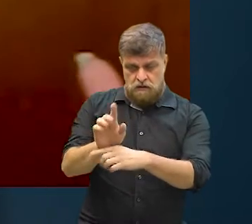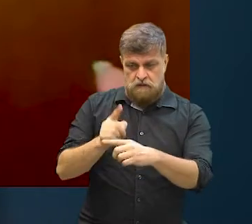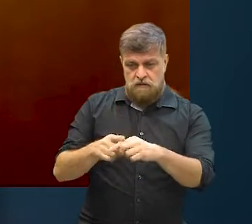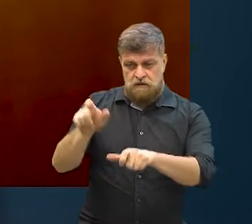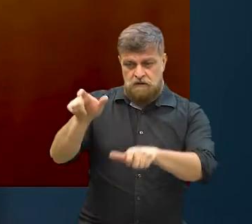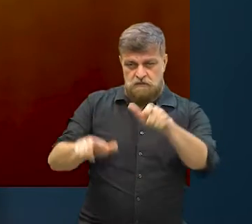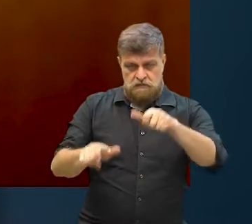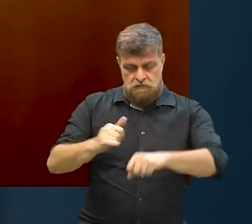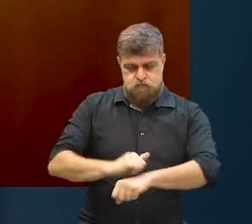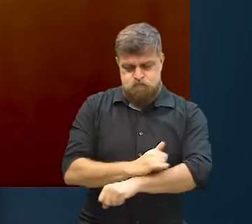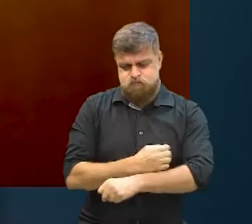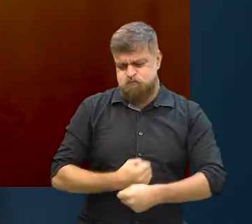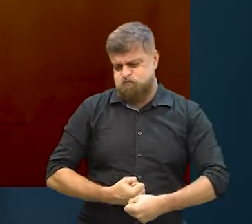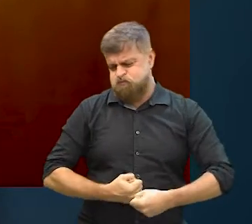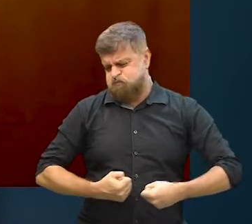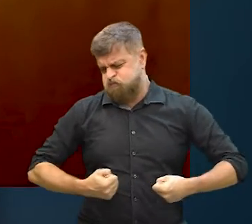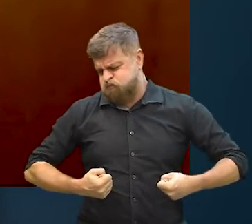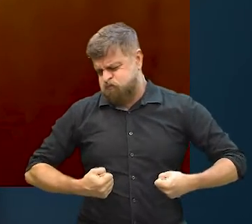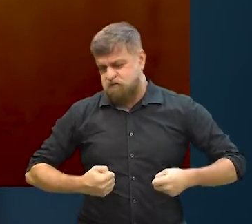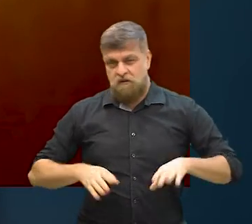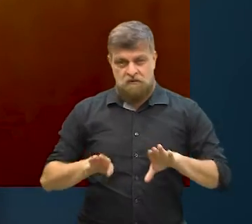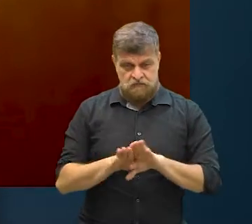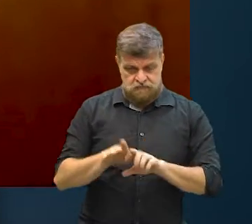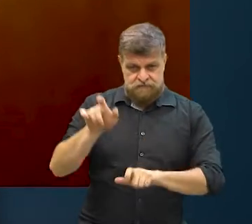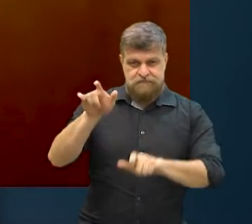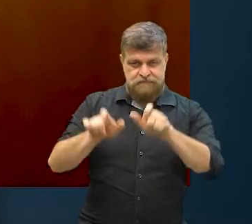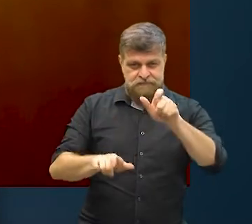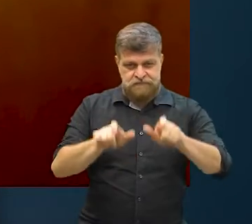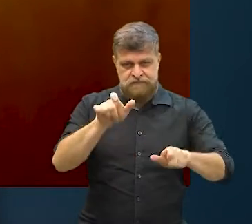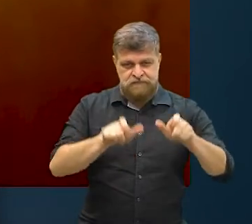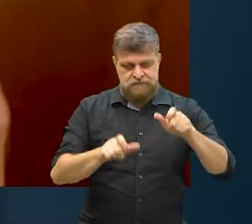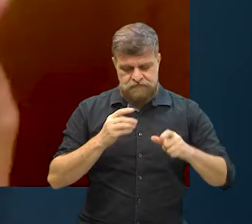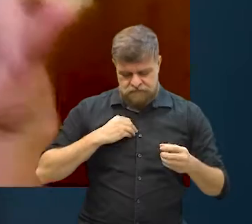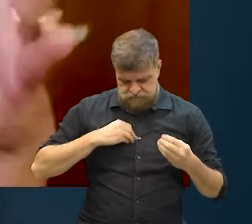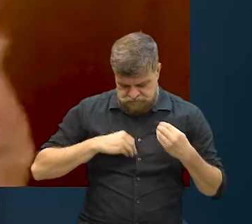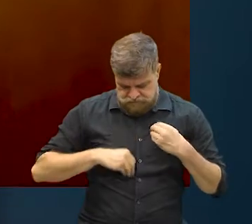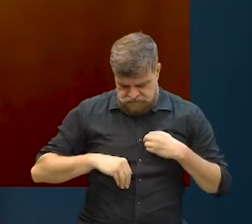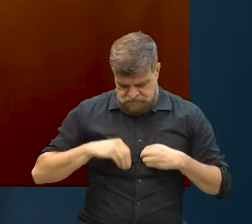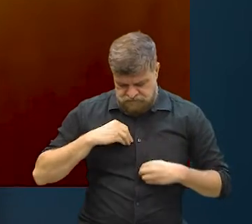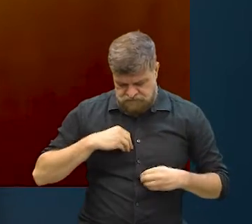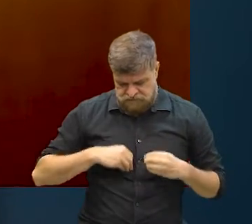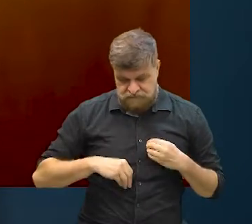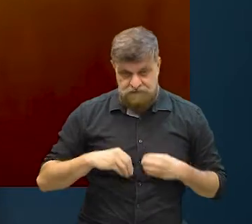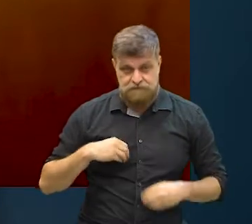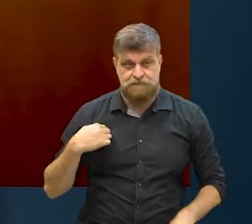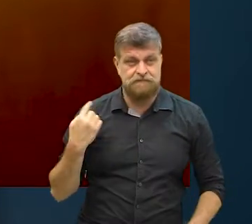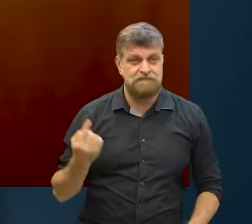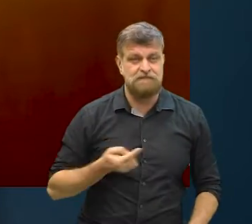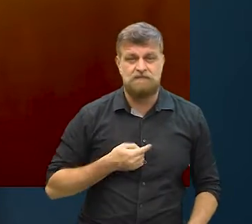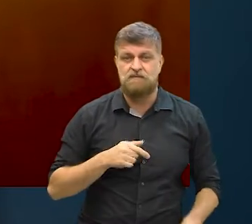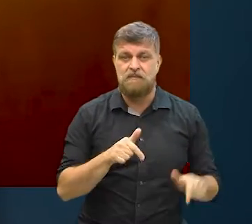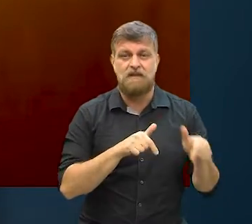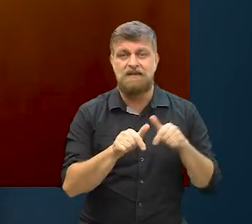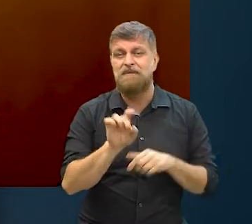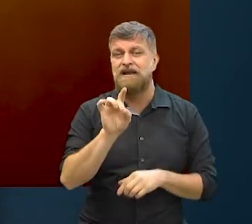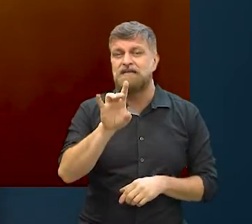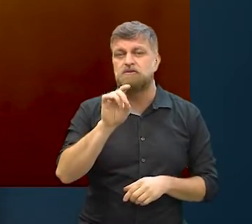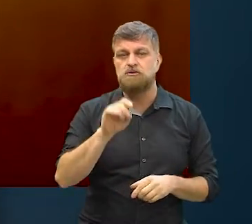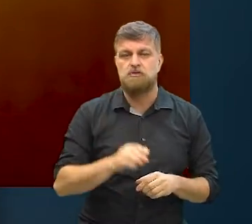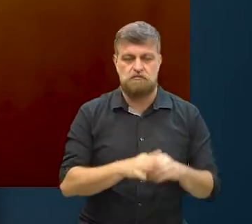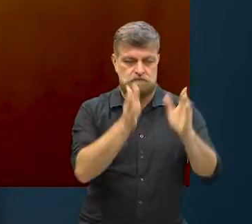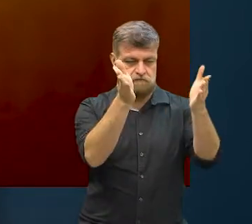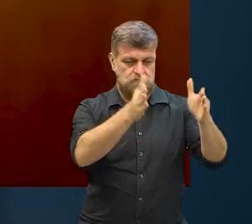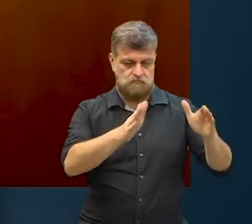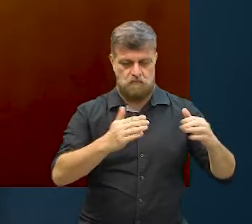gente também engordou nessa pandemia, né? Muita gente também ficou muito depressiva, que eu falo assim, na estética a gente não trabalha só